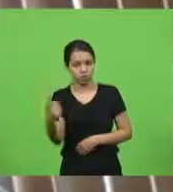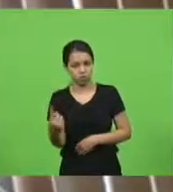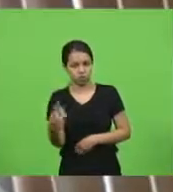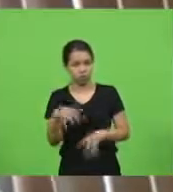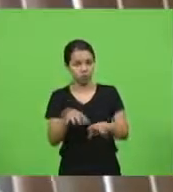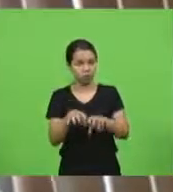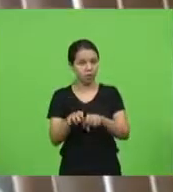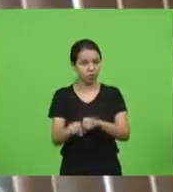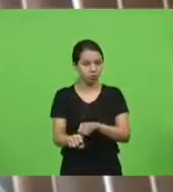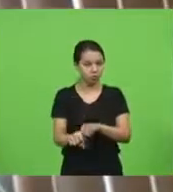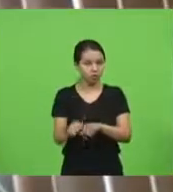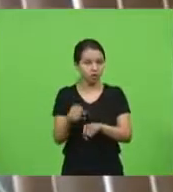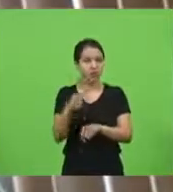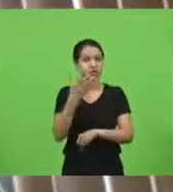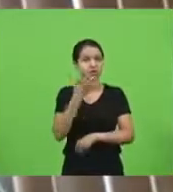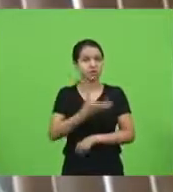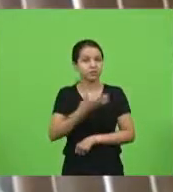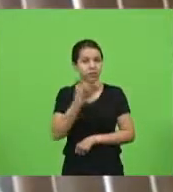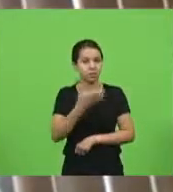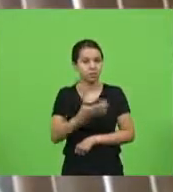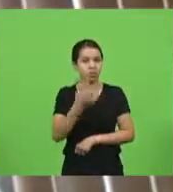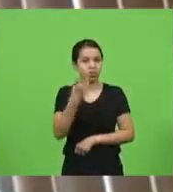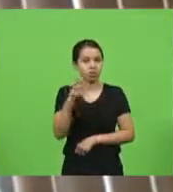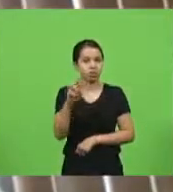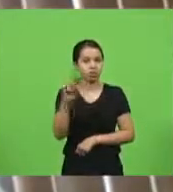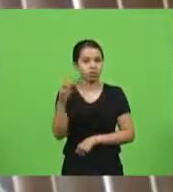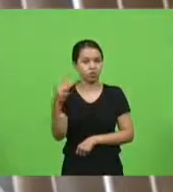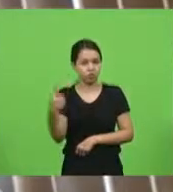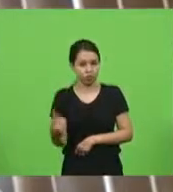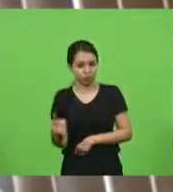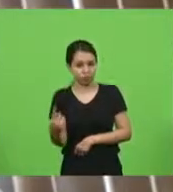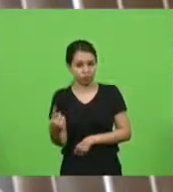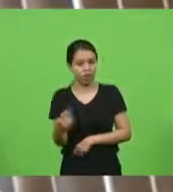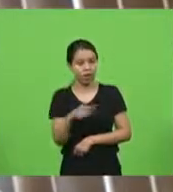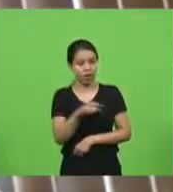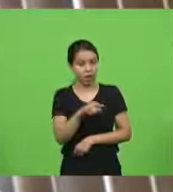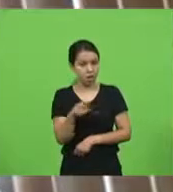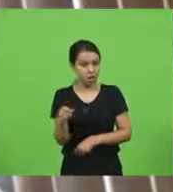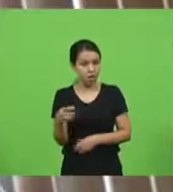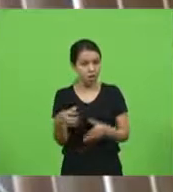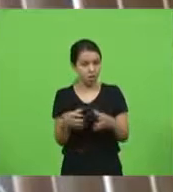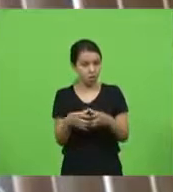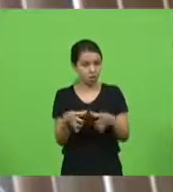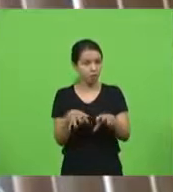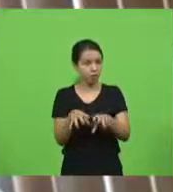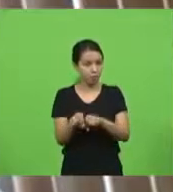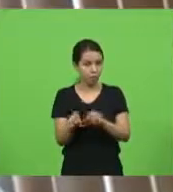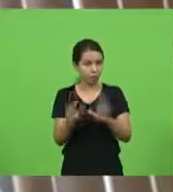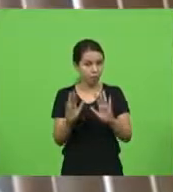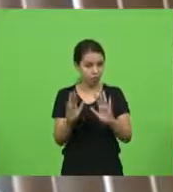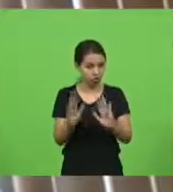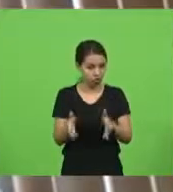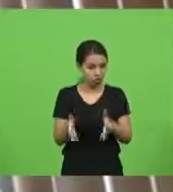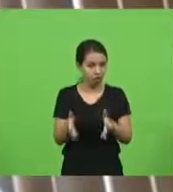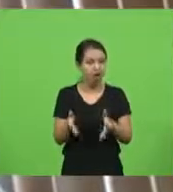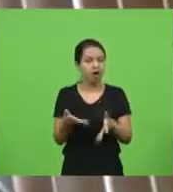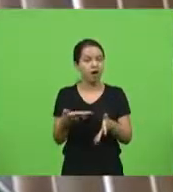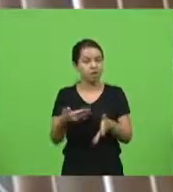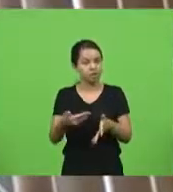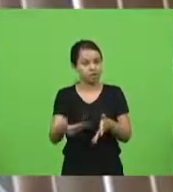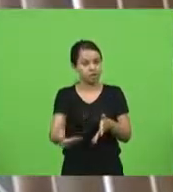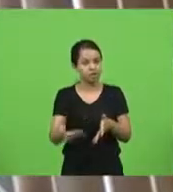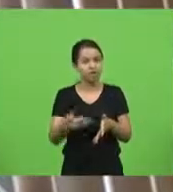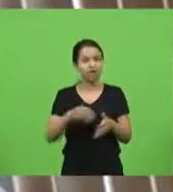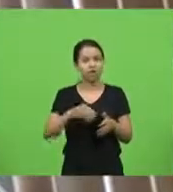dezembro de 2021. Tal efetivo, após formado, reforçará de igual forma o efetivo de policiais militares